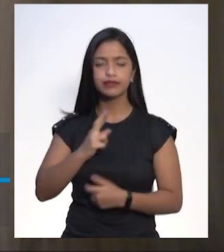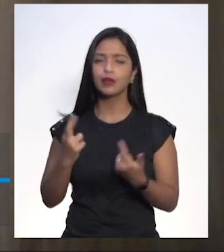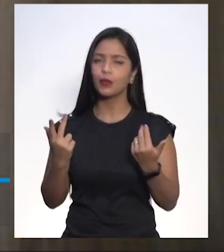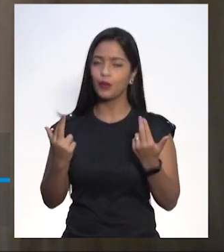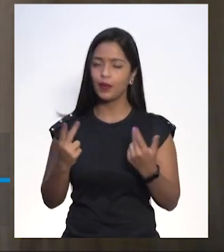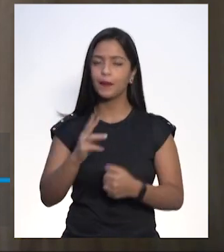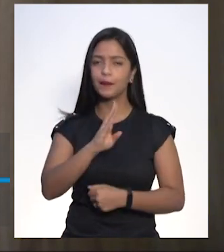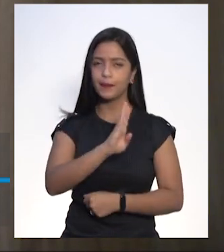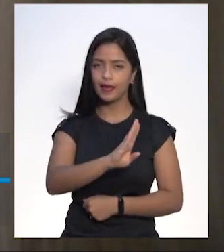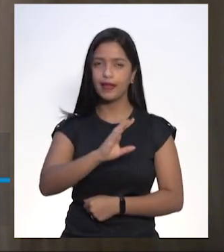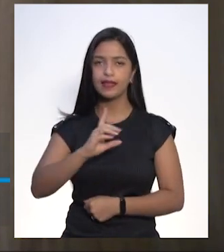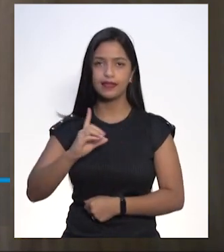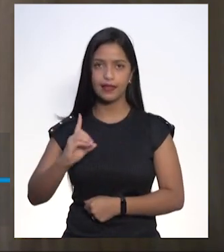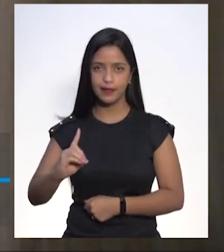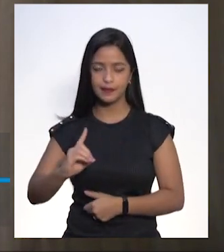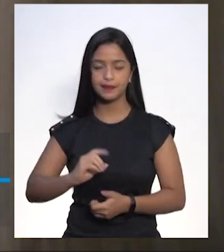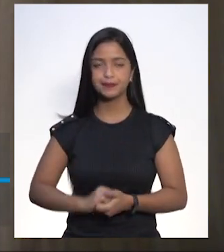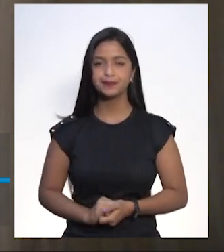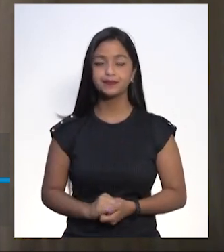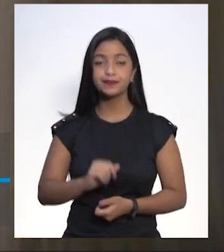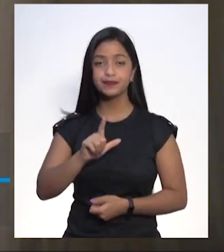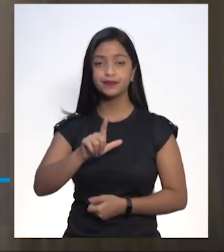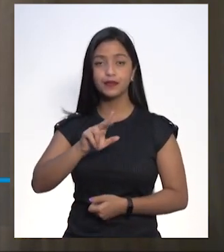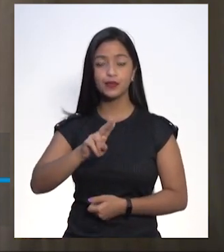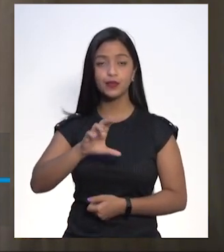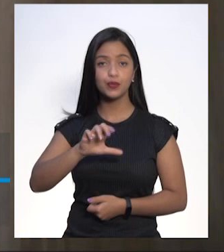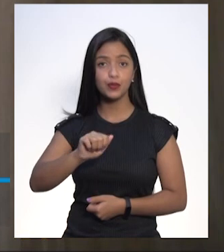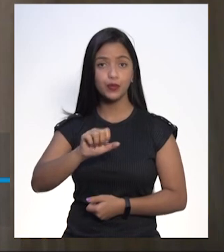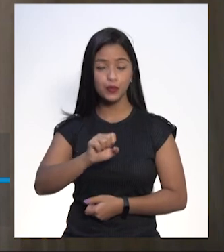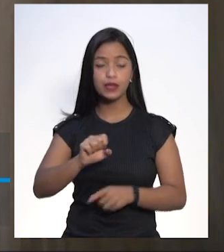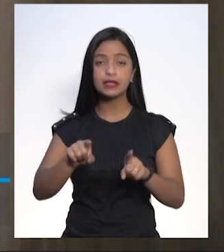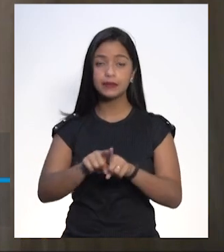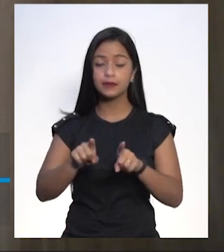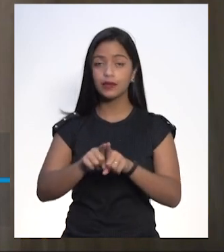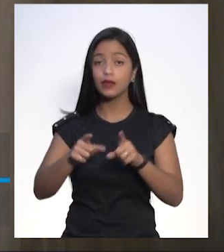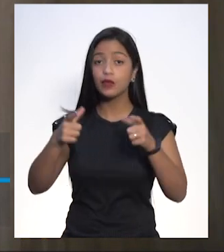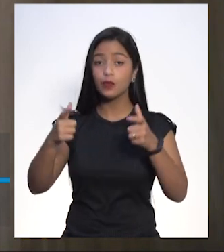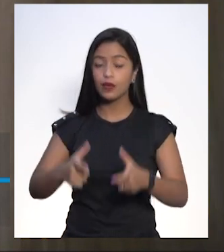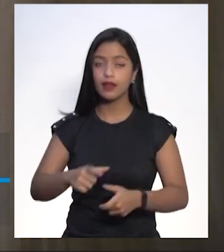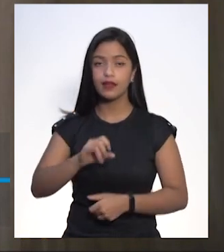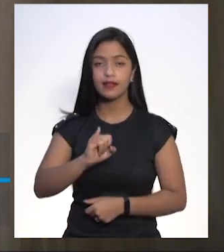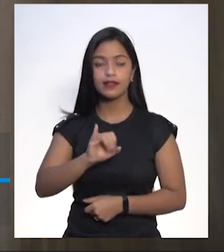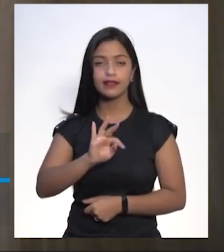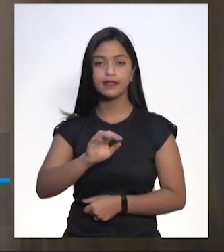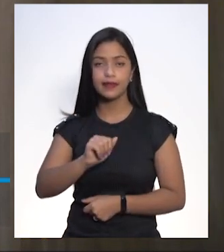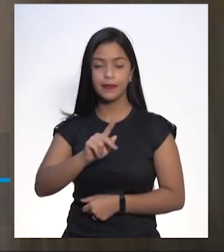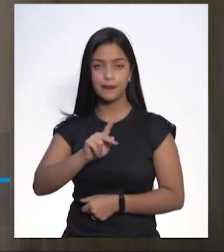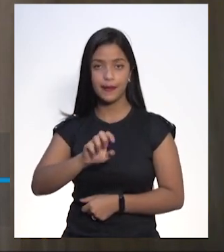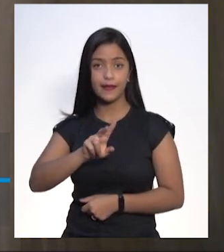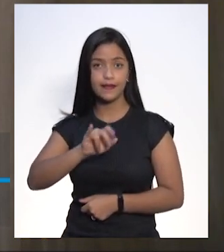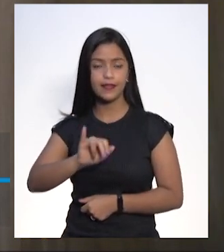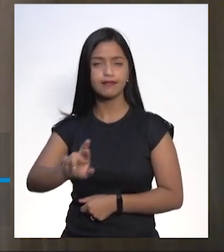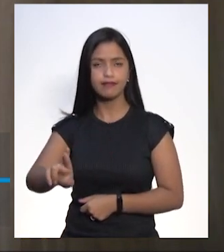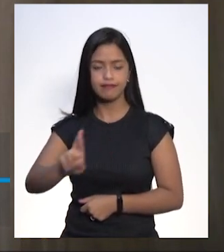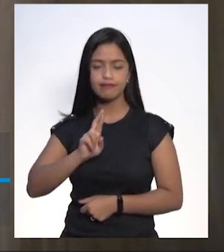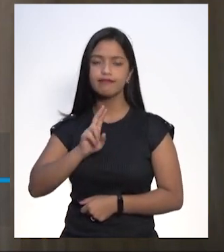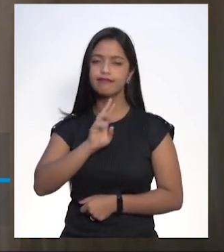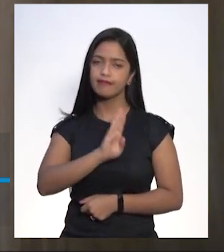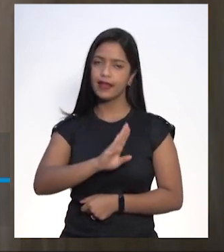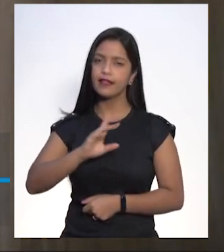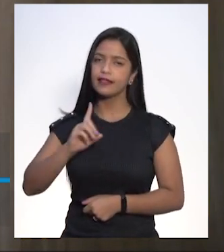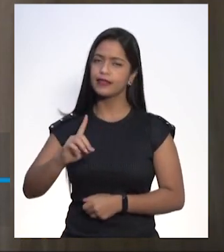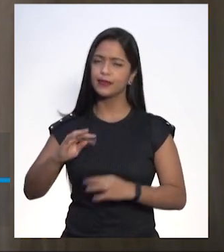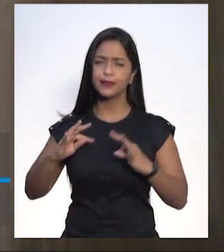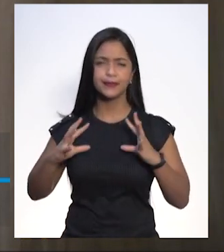e D. O Lucas, da Escola Professora Eliana Andrés, de Itapevi, B e D. O Ale, B e D é unanimidade,